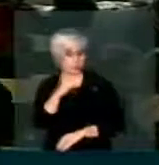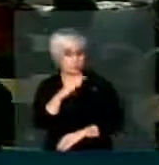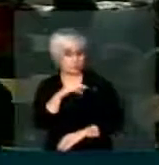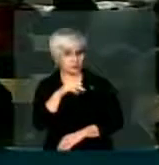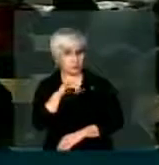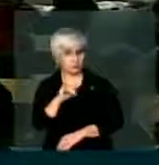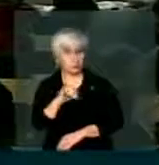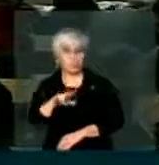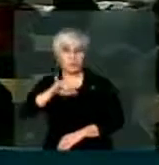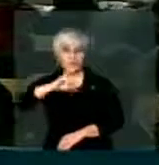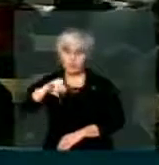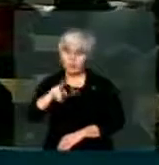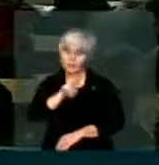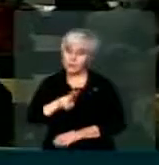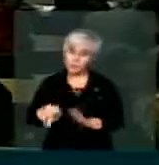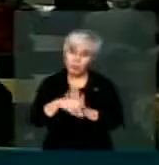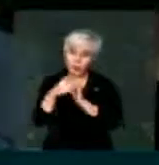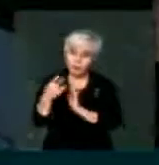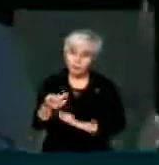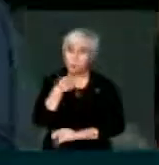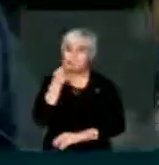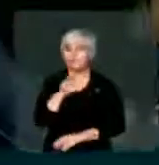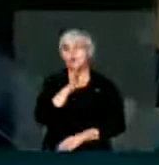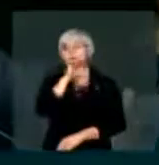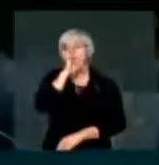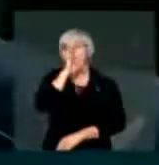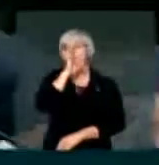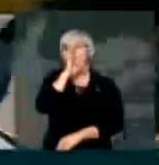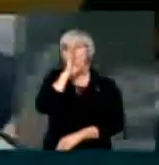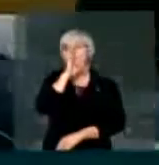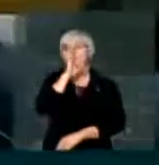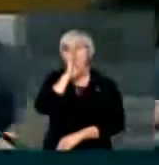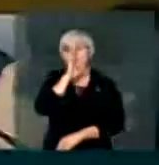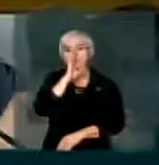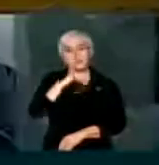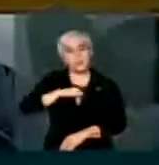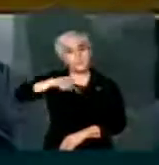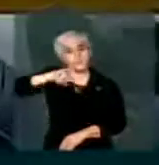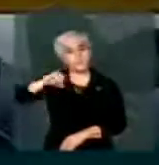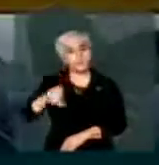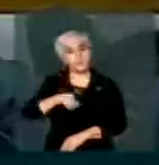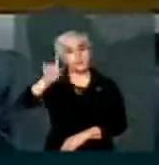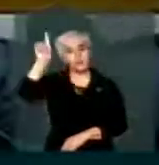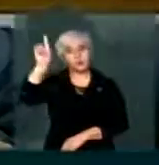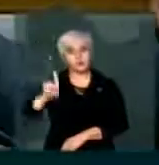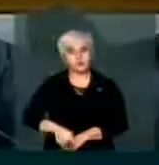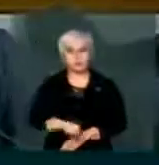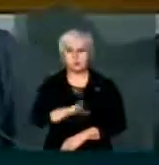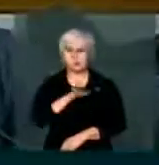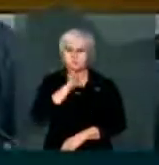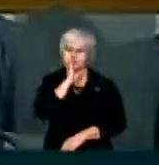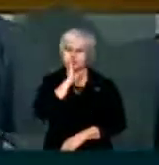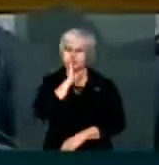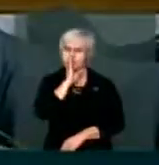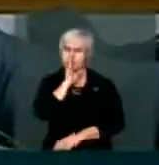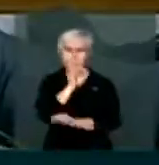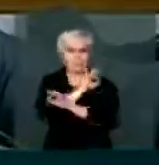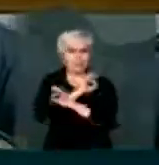usou desse expediente. Ou seja, usou do expediente de não